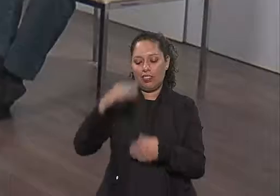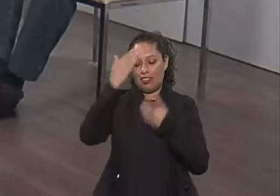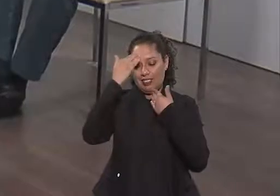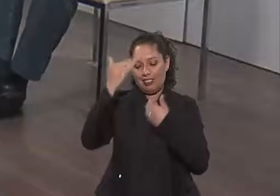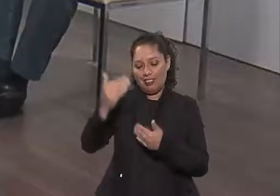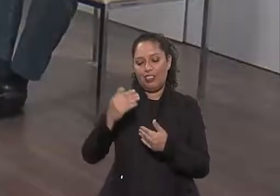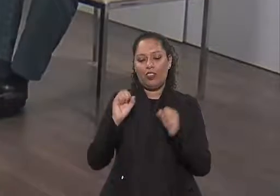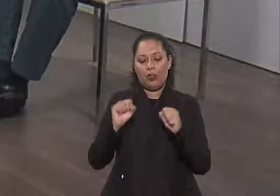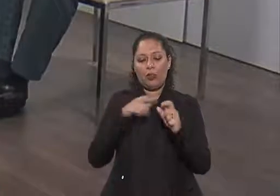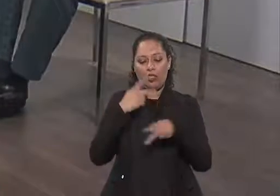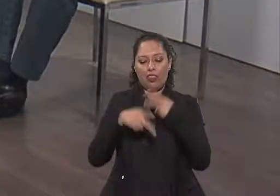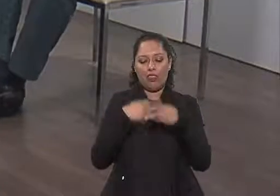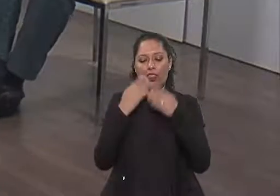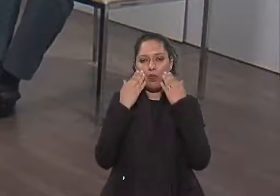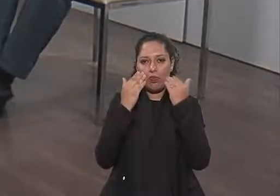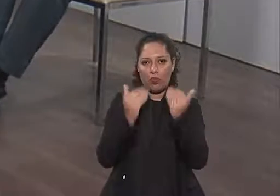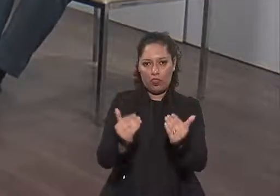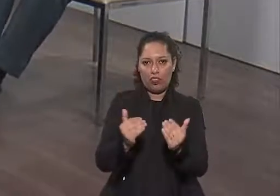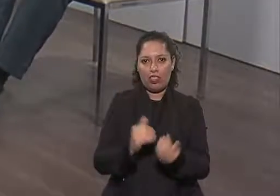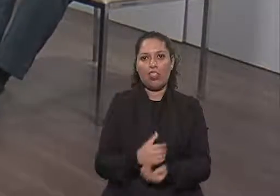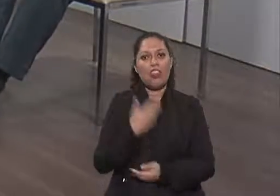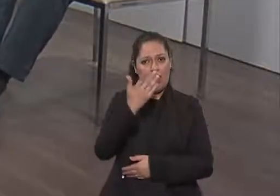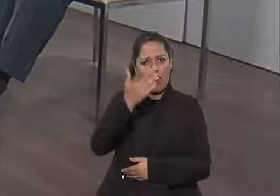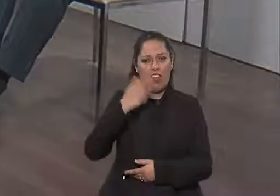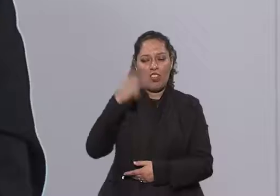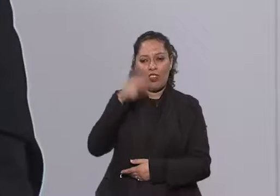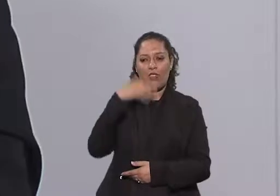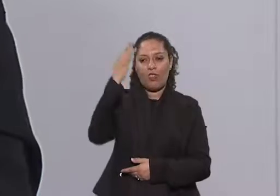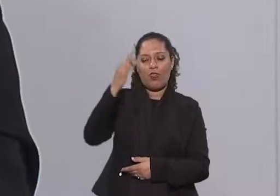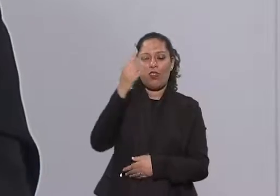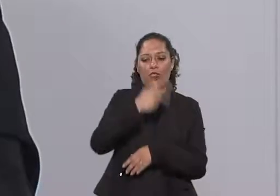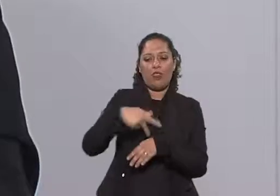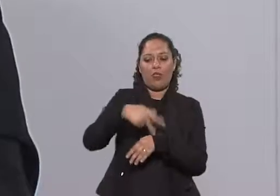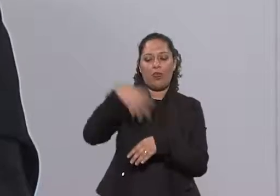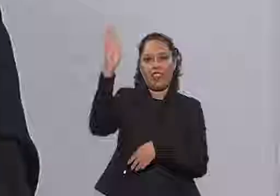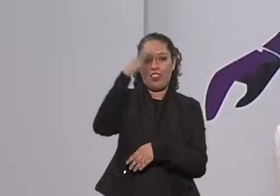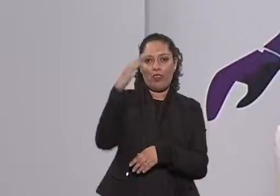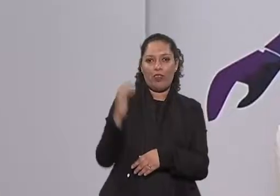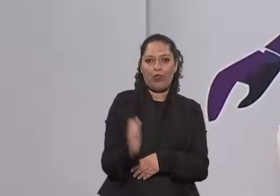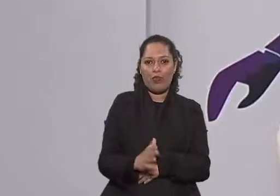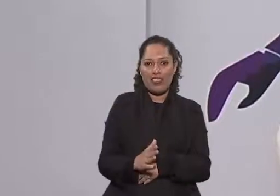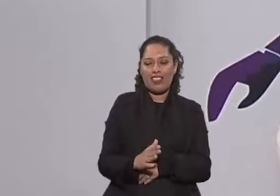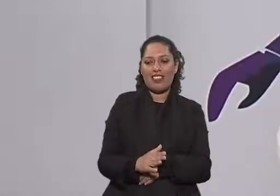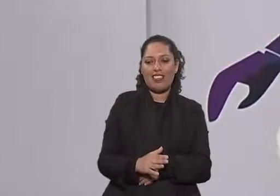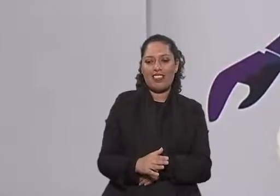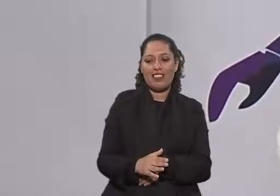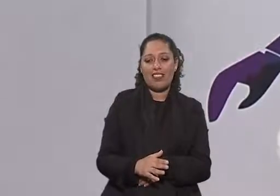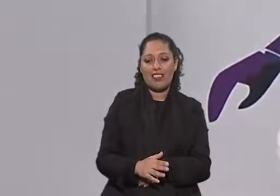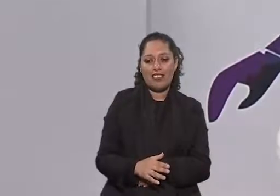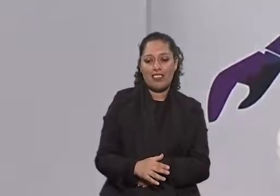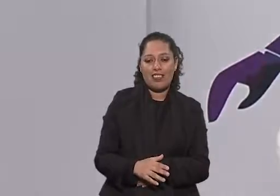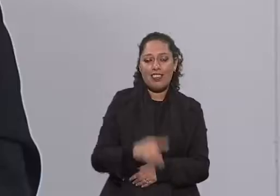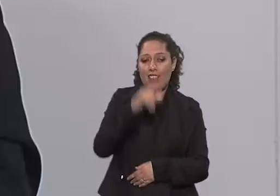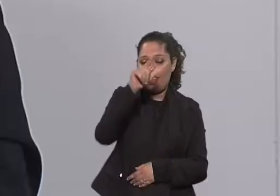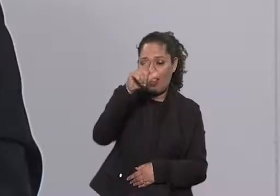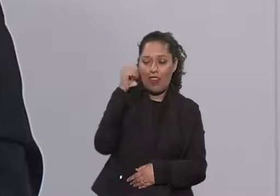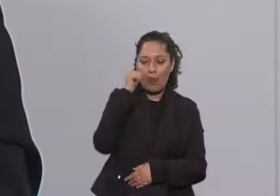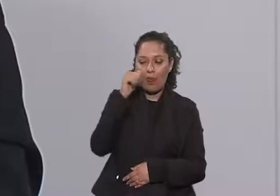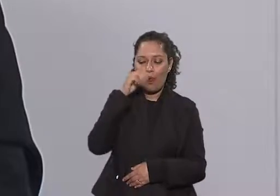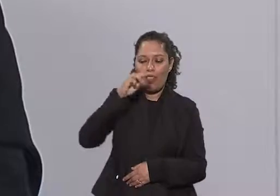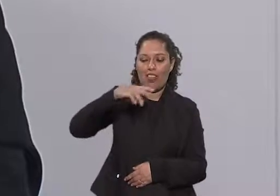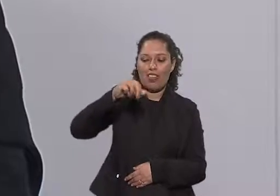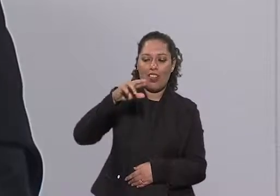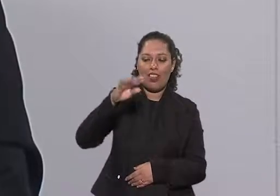gente quer é suposto mal o pac e vai para a seleção brasileira 20 e 29 anos têm essa mata para se